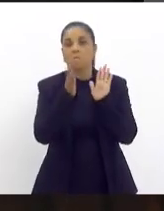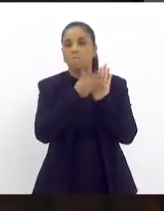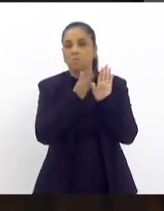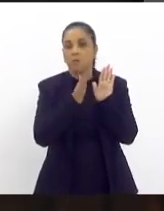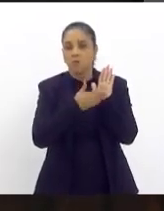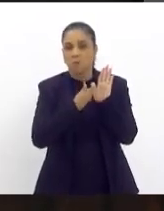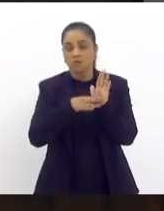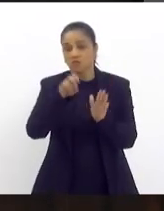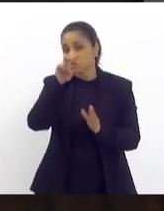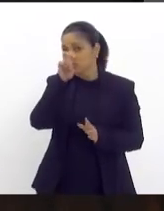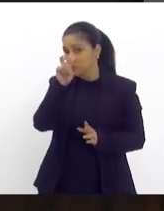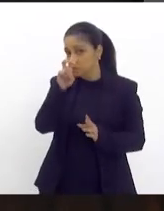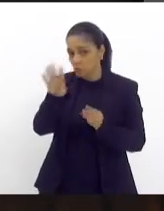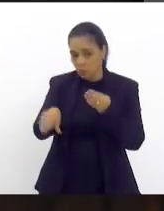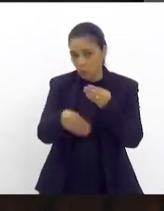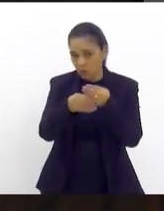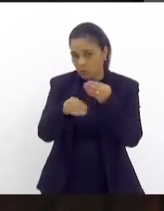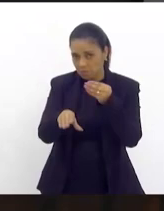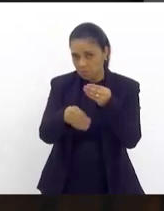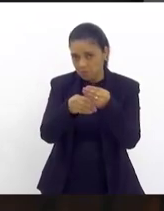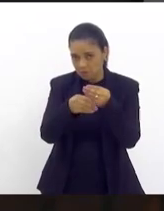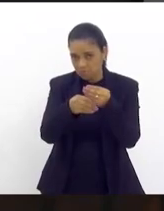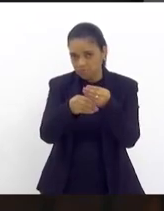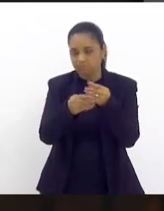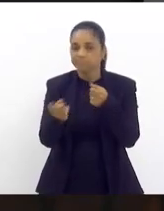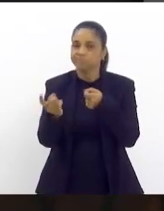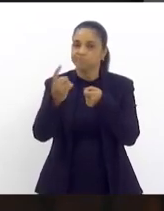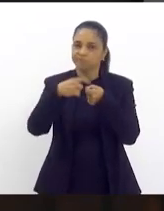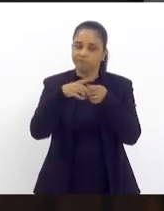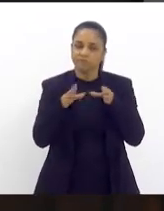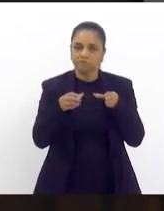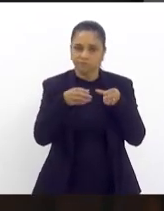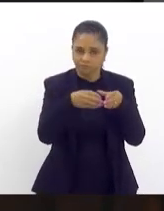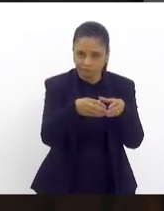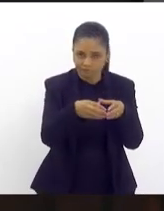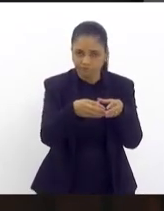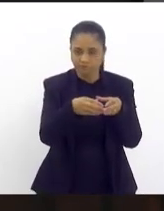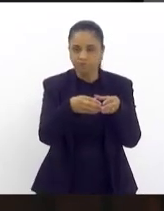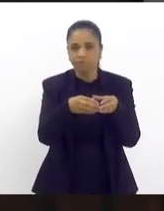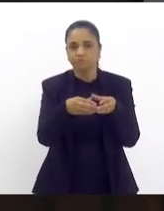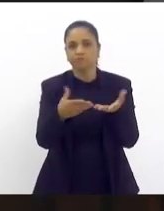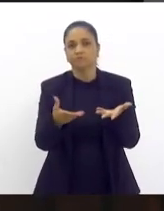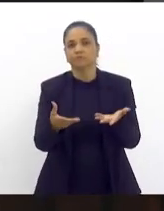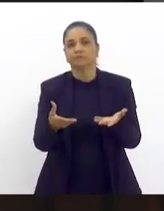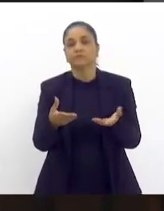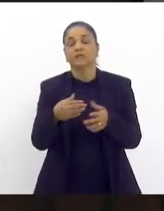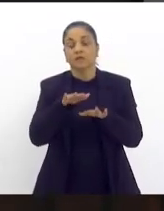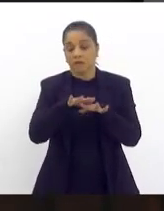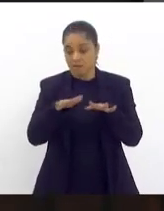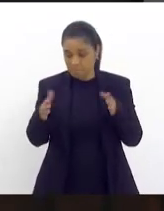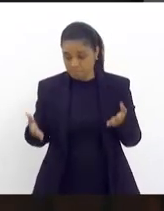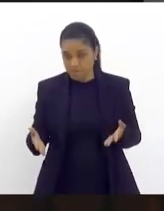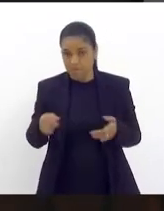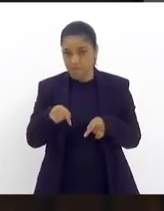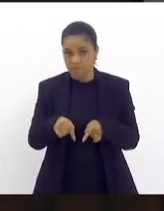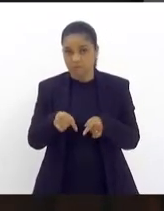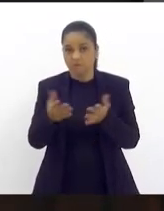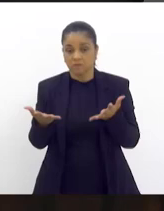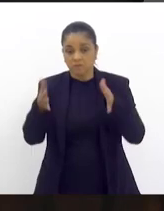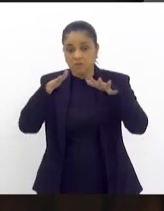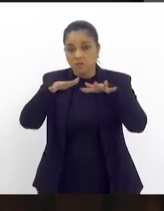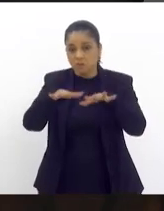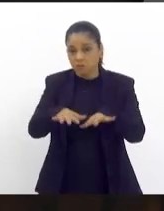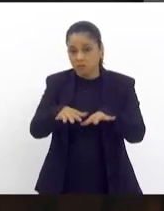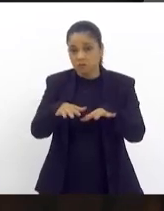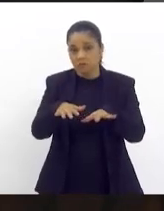recebeu 5 emendas e retorna às comissões. Há sobre a mesa requerimento de inclusão na ordem